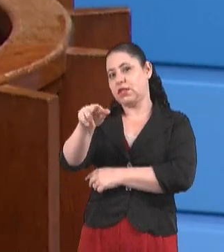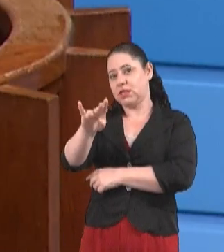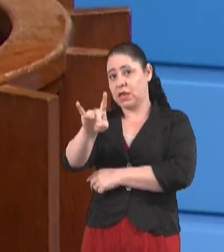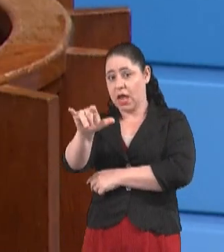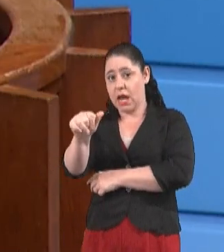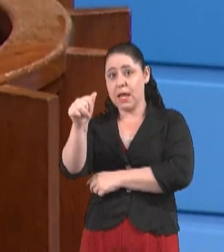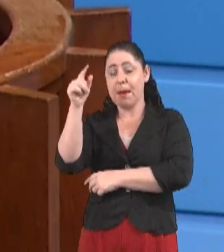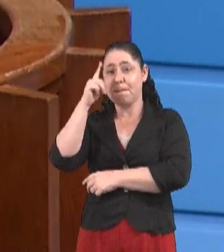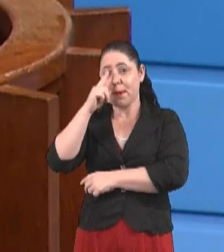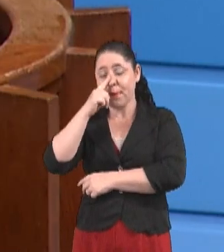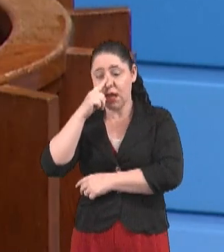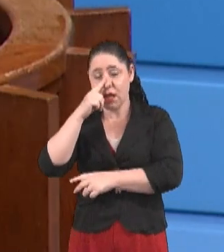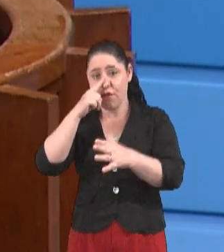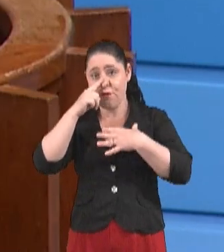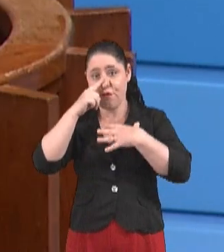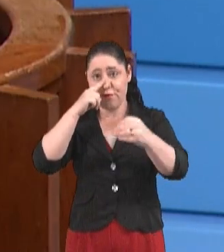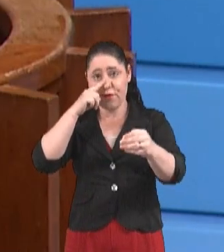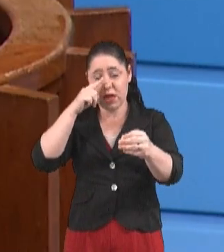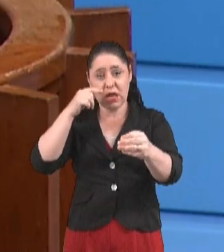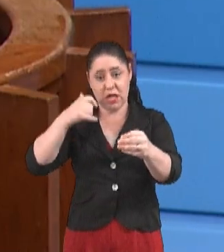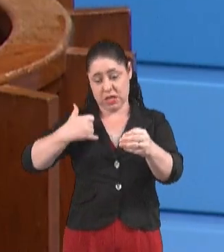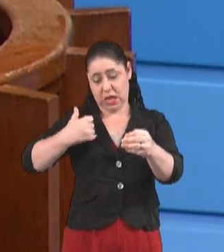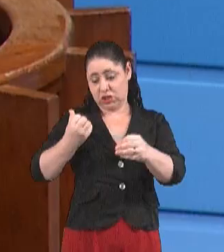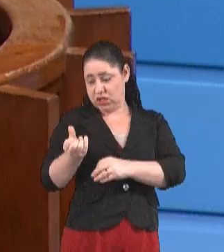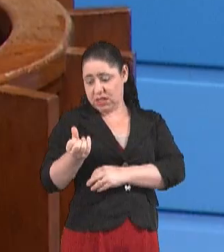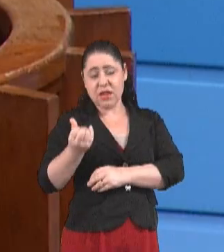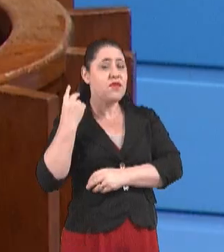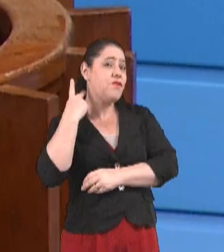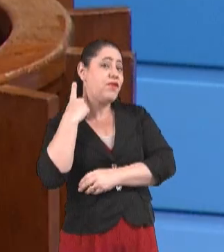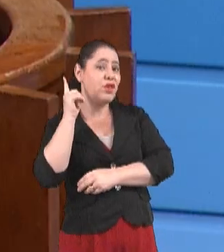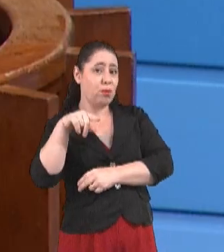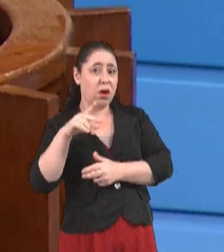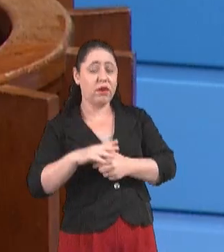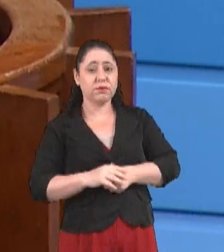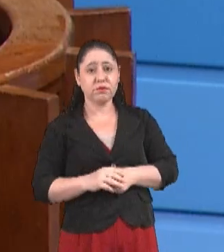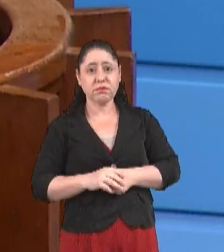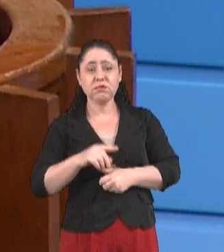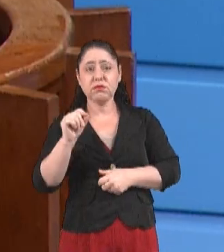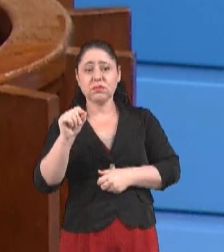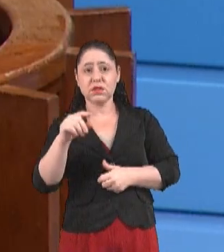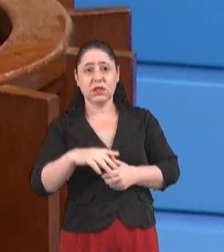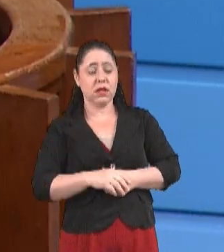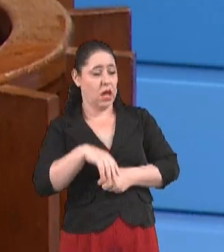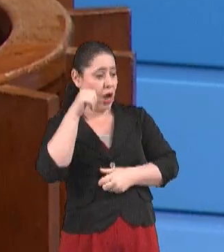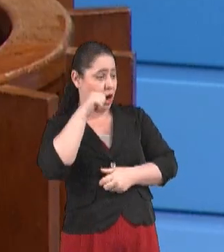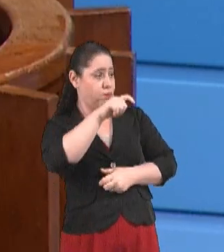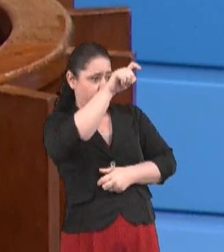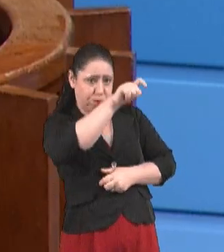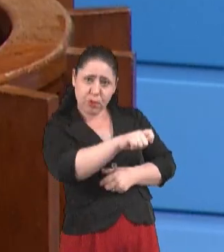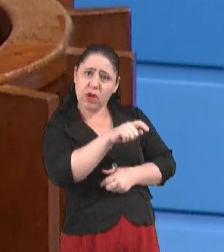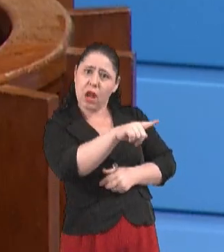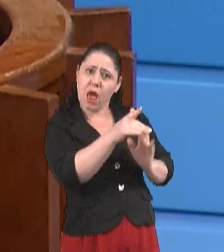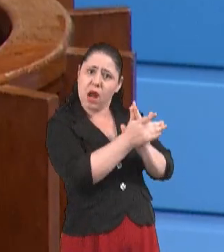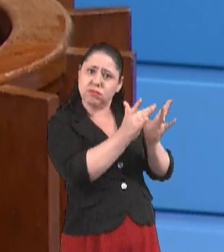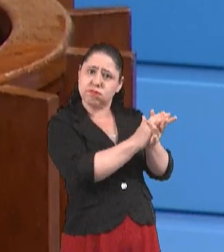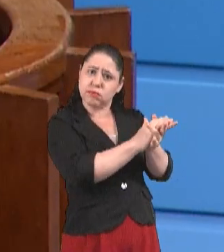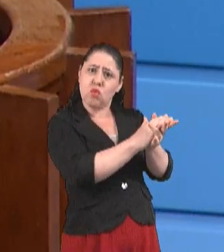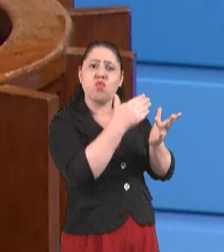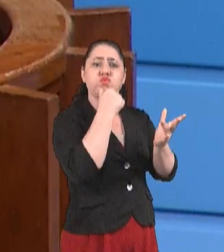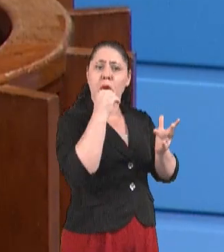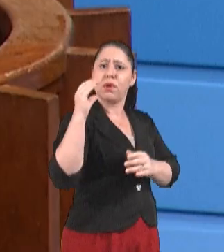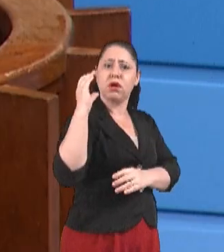mãe de uma das vítimas, de apenas 6 anos, uma das vítimas, que a esposa do possível